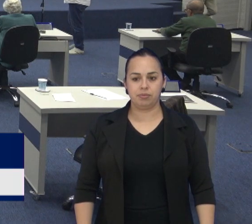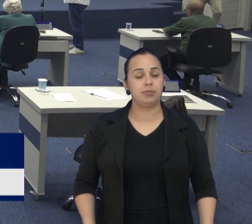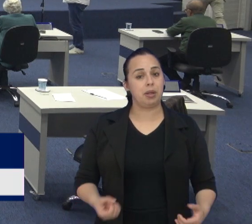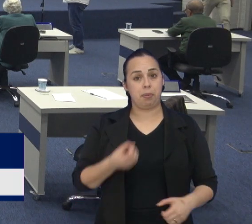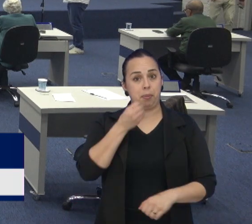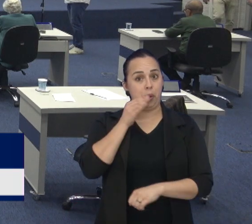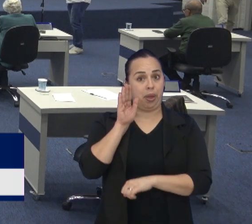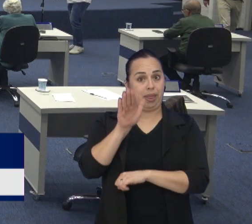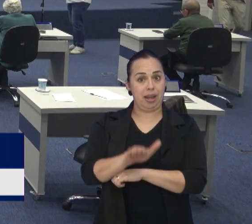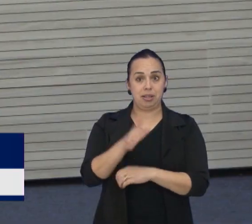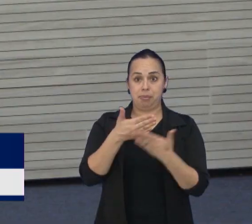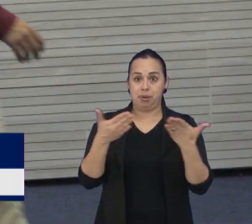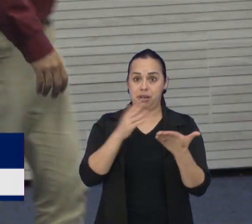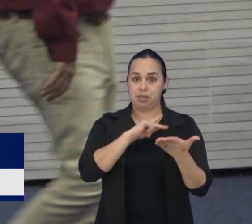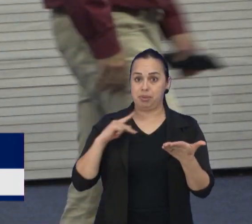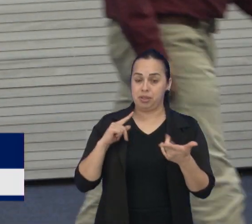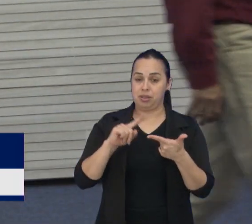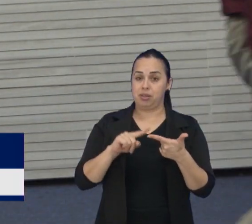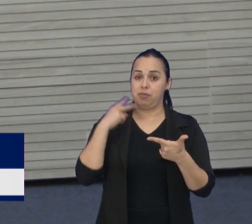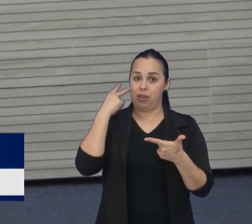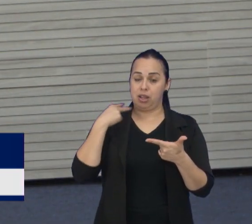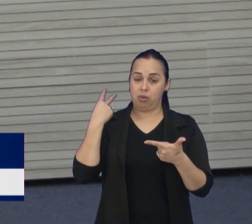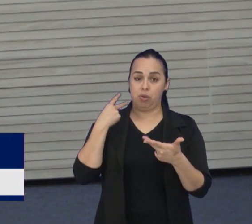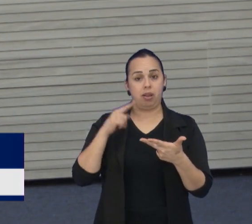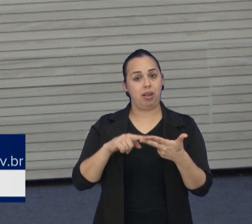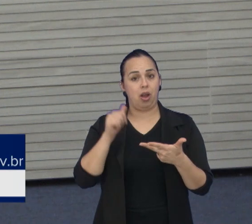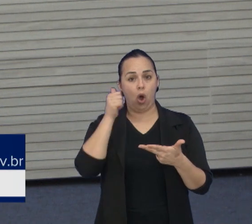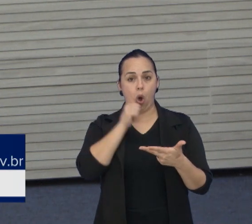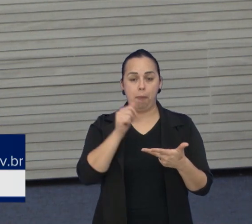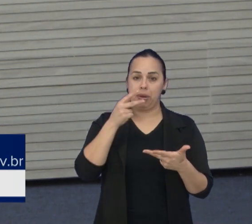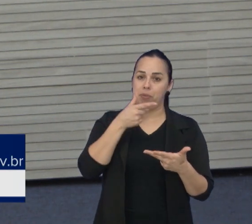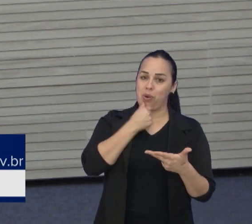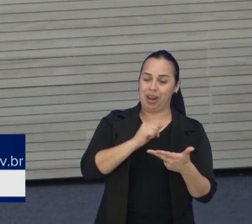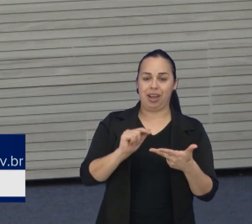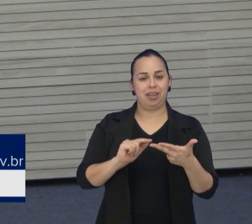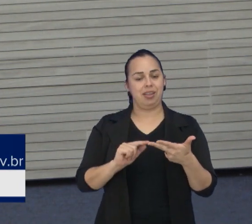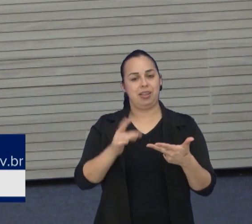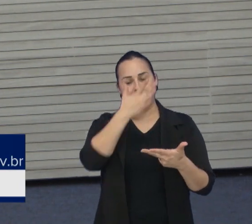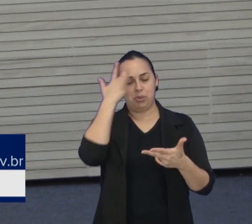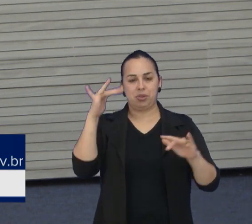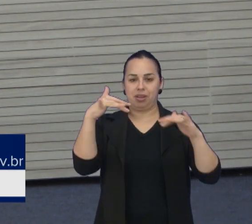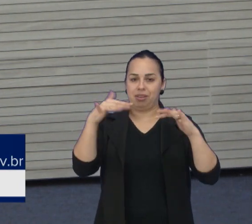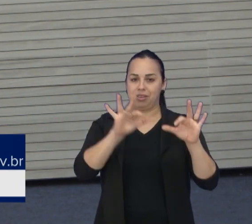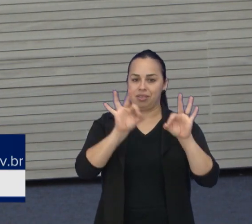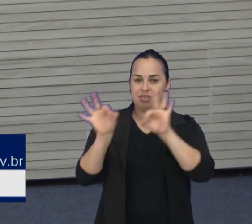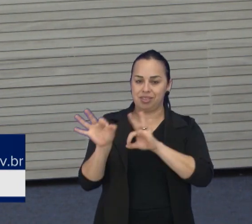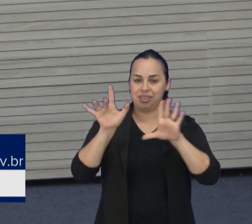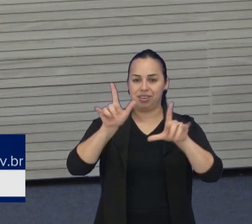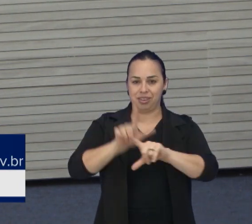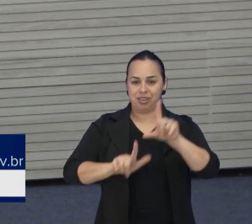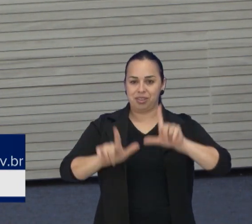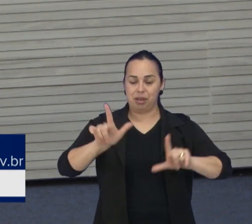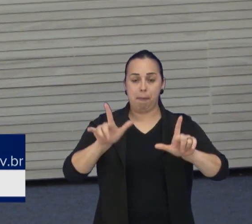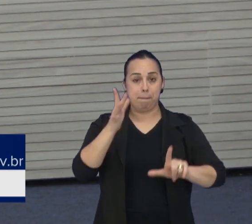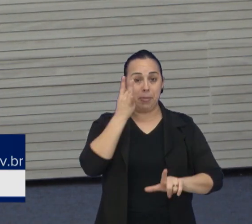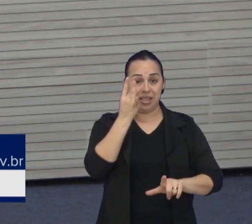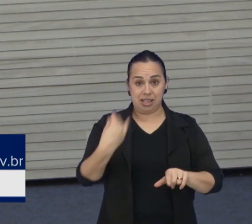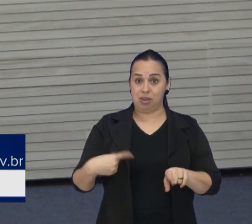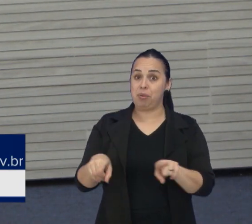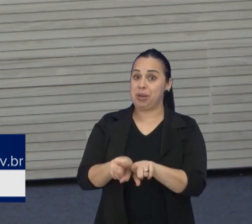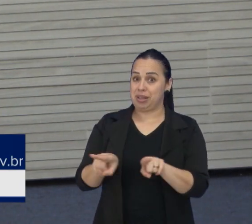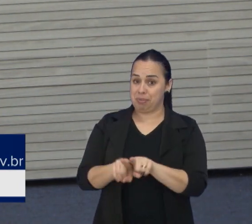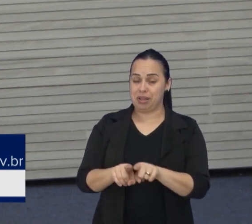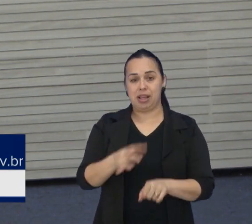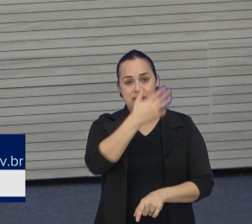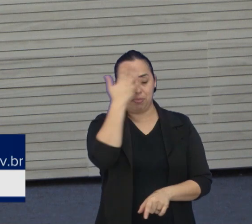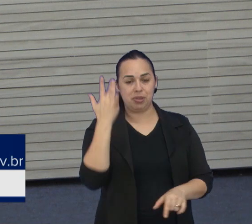Boa tarde, senhor presidente, vereadores e vereadoras, público que nos assiste através da TV Câmara, aqui presencialmente também,